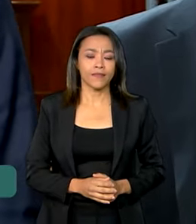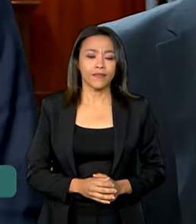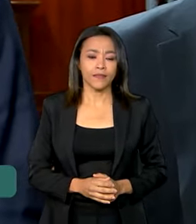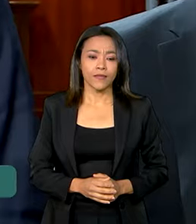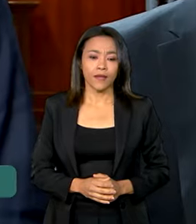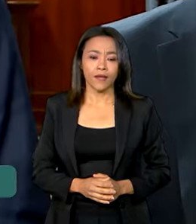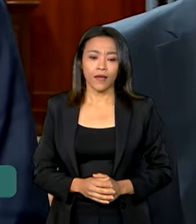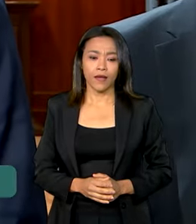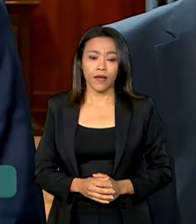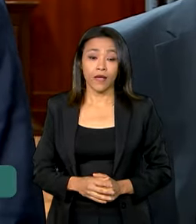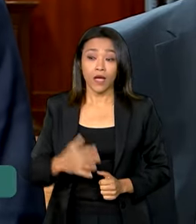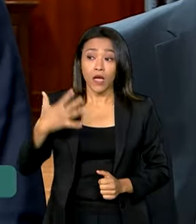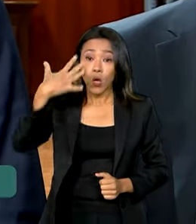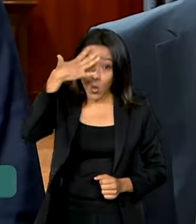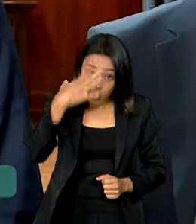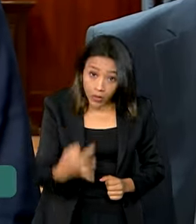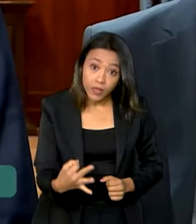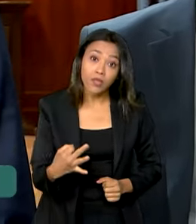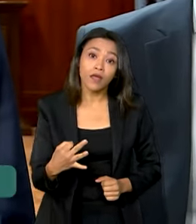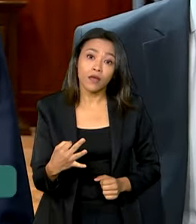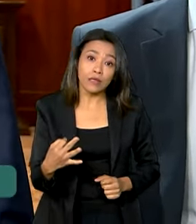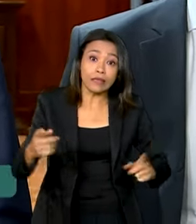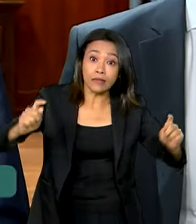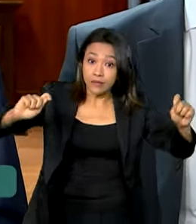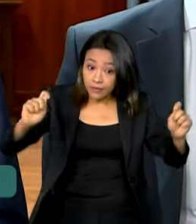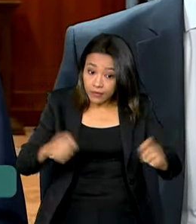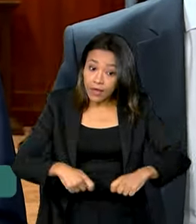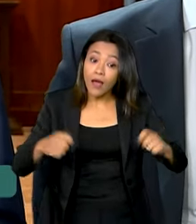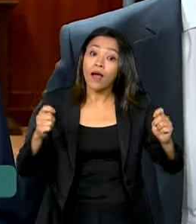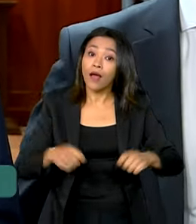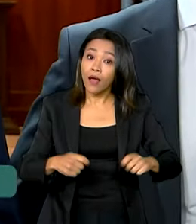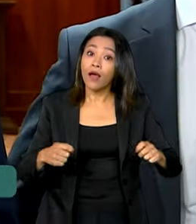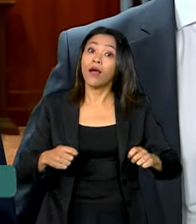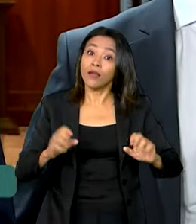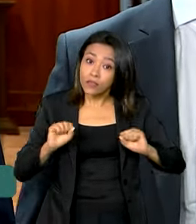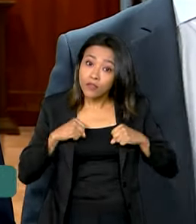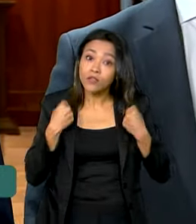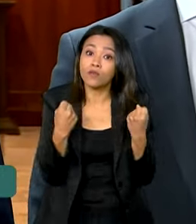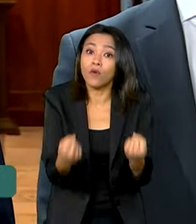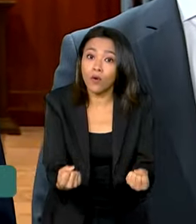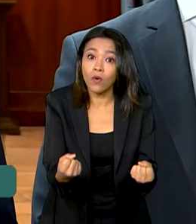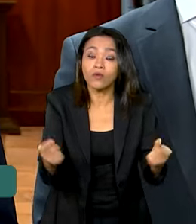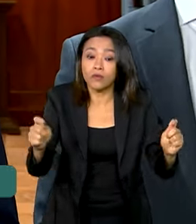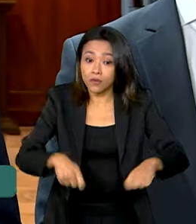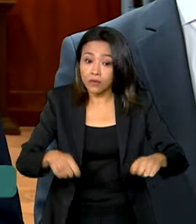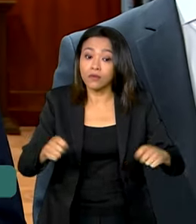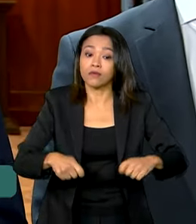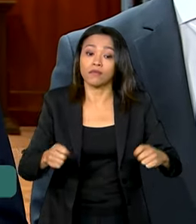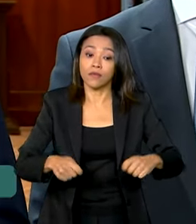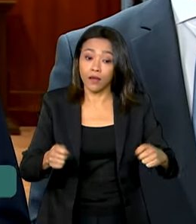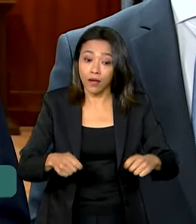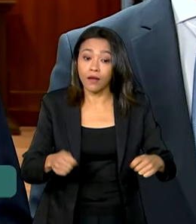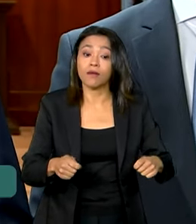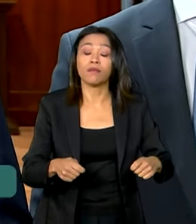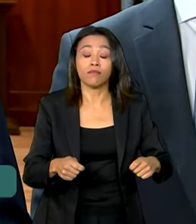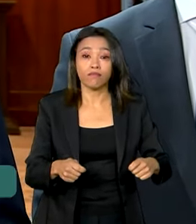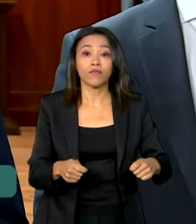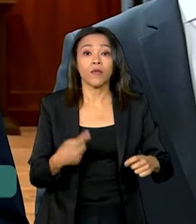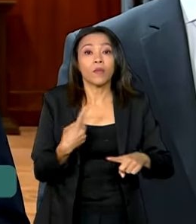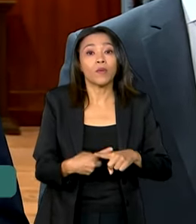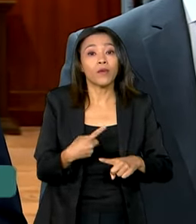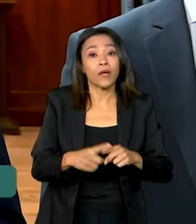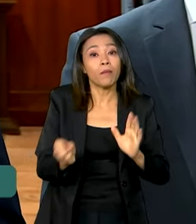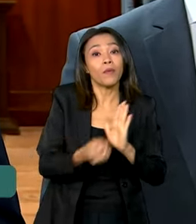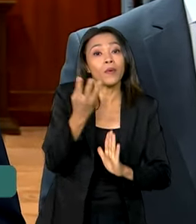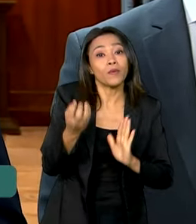eh compreender assim que vale a pena esse esforço n é que esse esforço que tá sendo feito ele produz